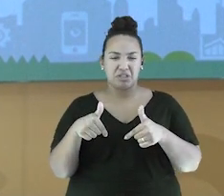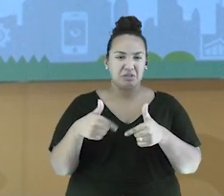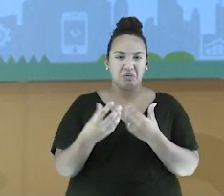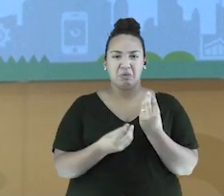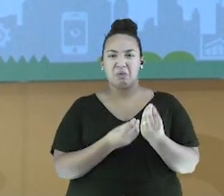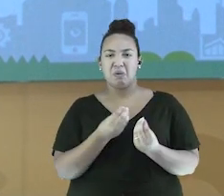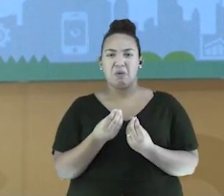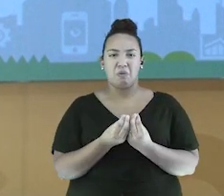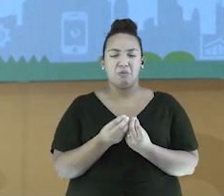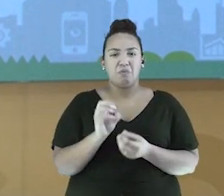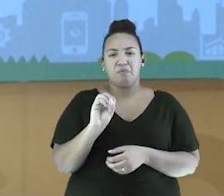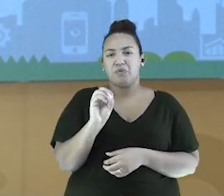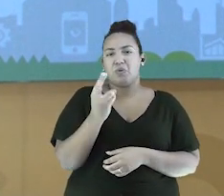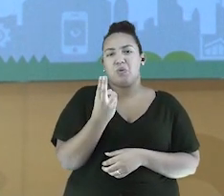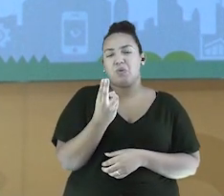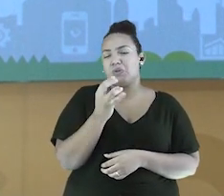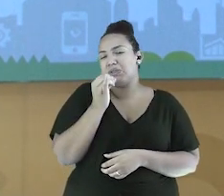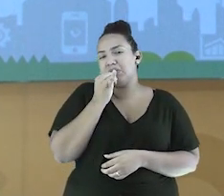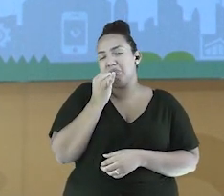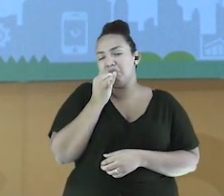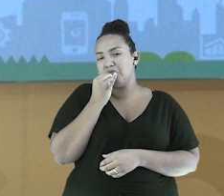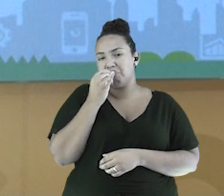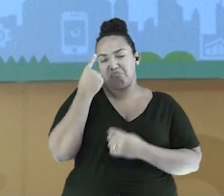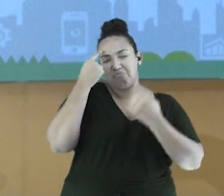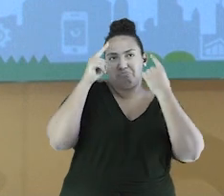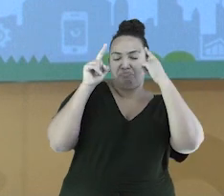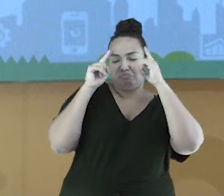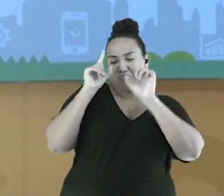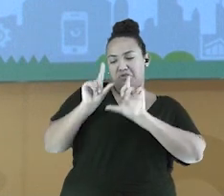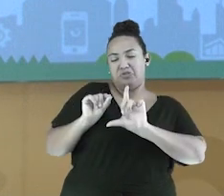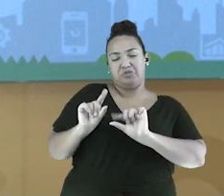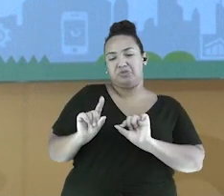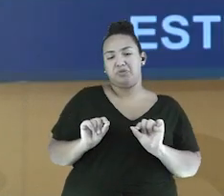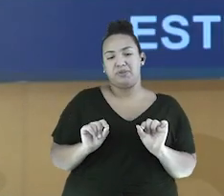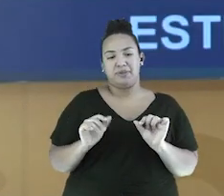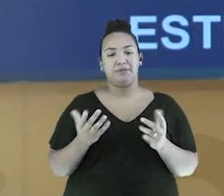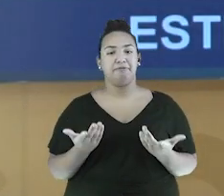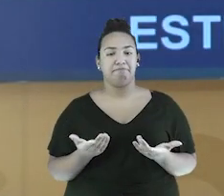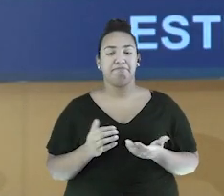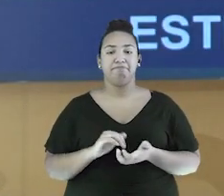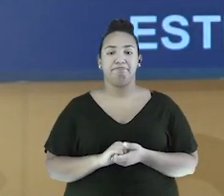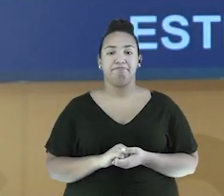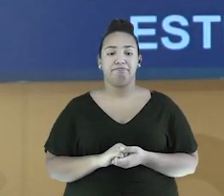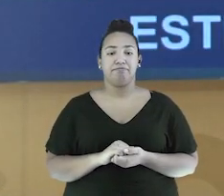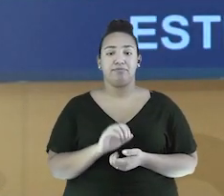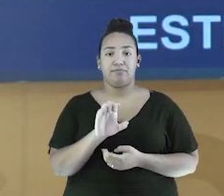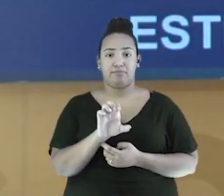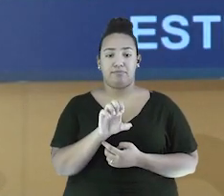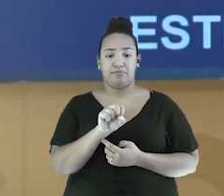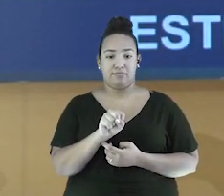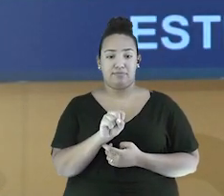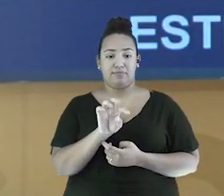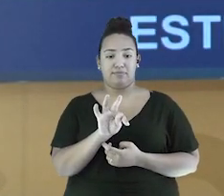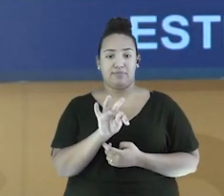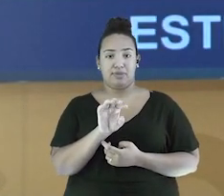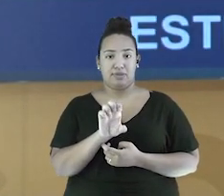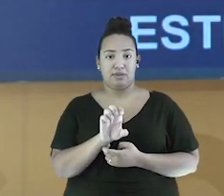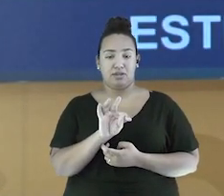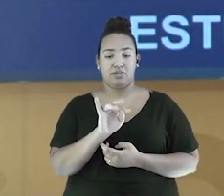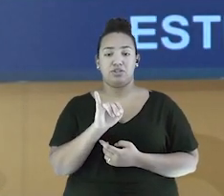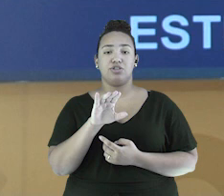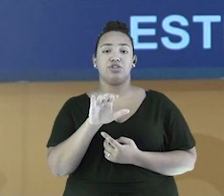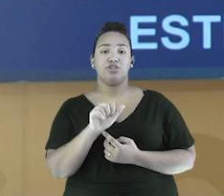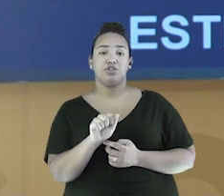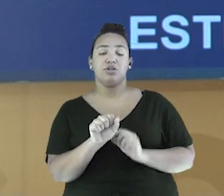funcionamento ou é simplesmente uma escolha estética? Só para explicar, estética é o nome da ciência